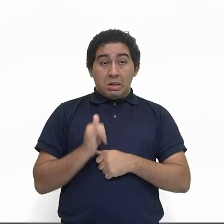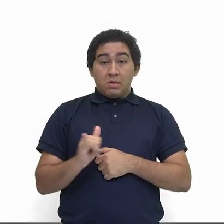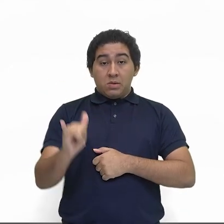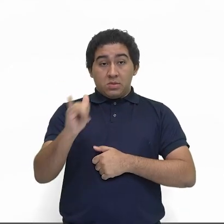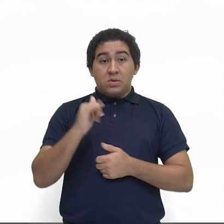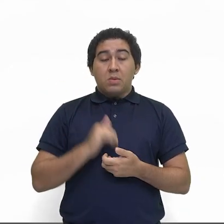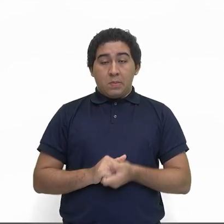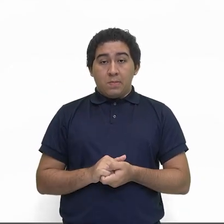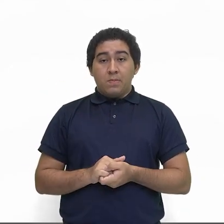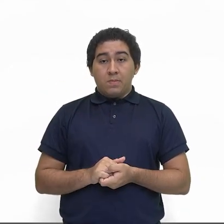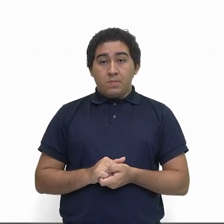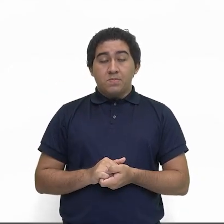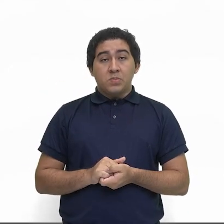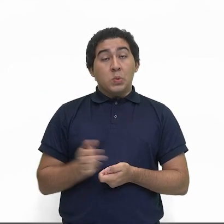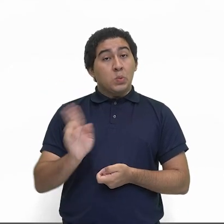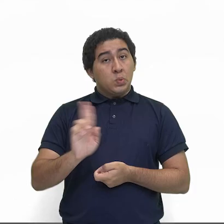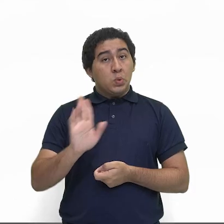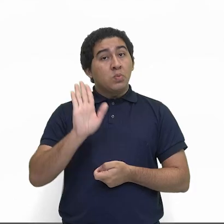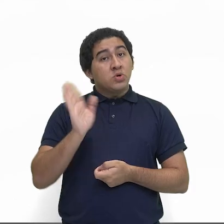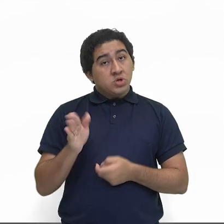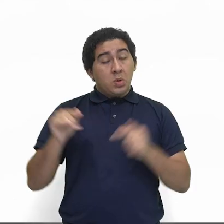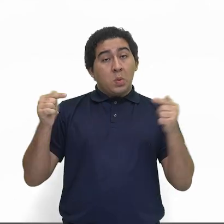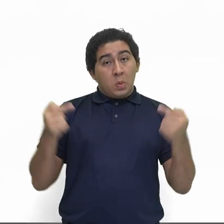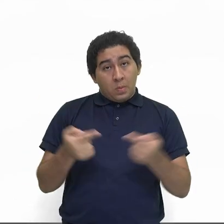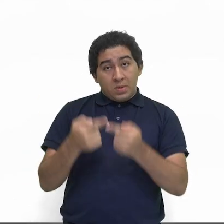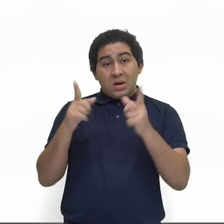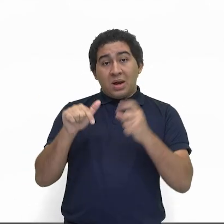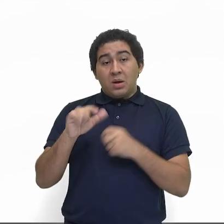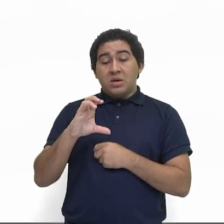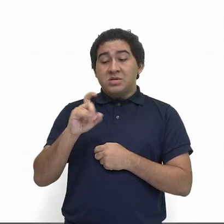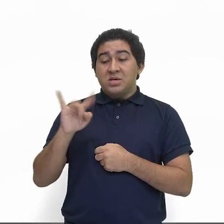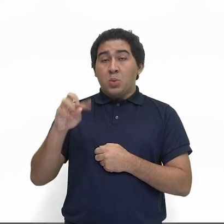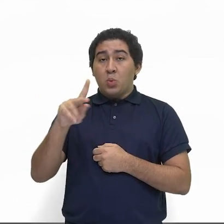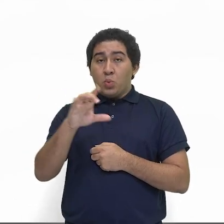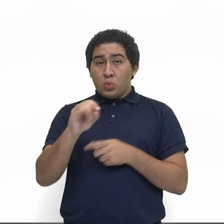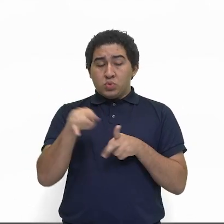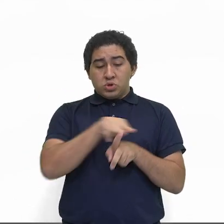está dizendo, ó, circuito elétrico.